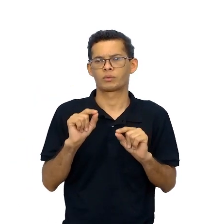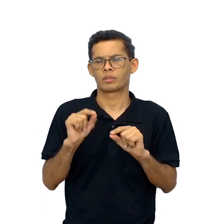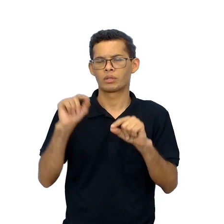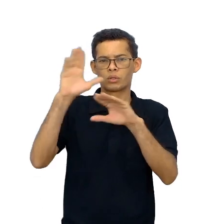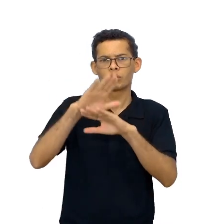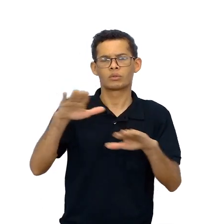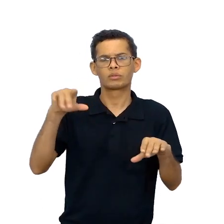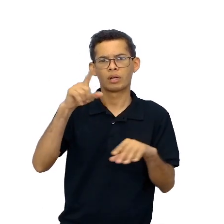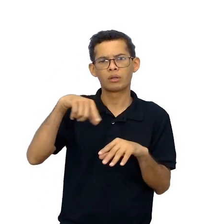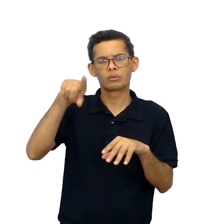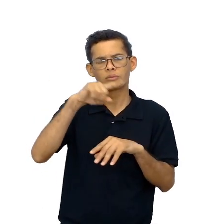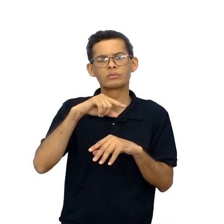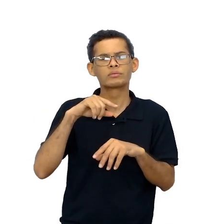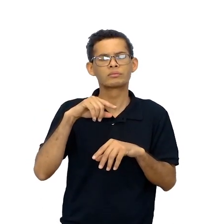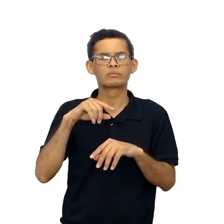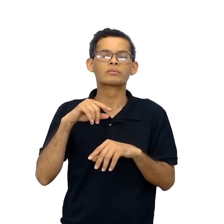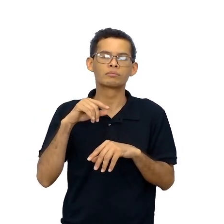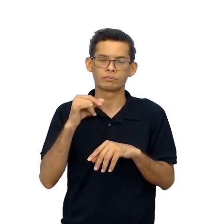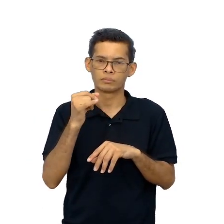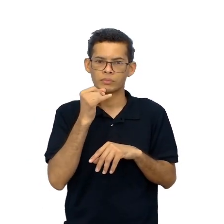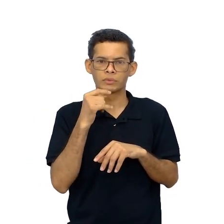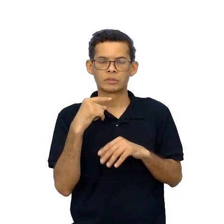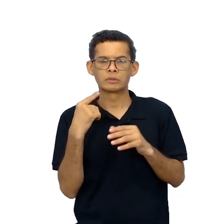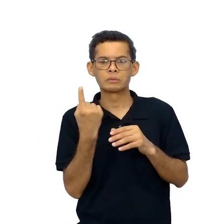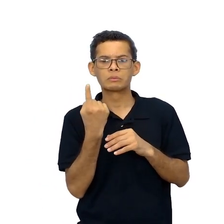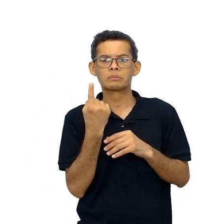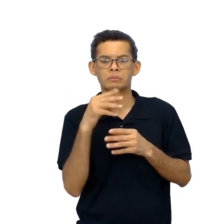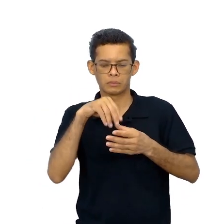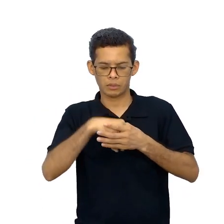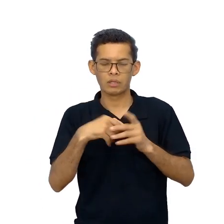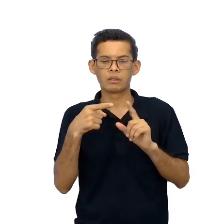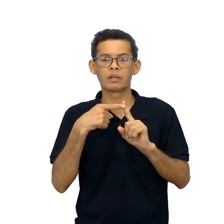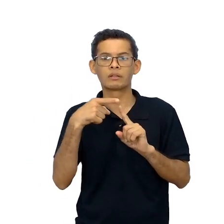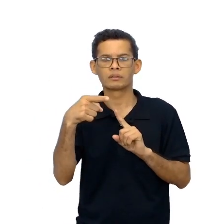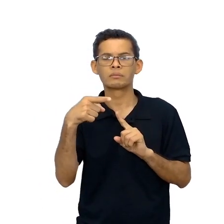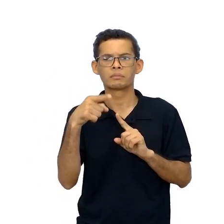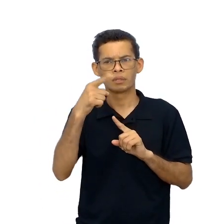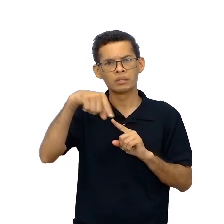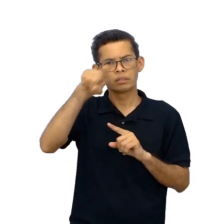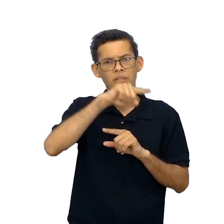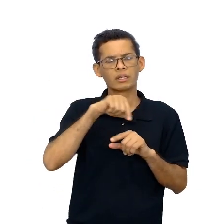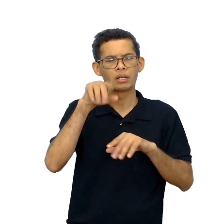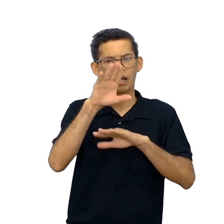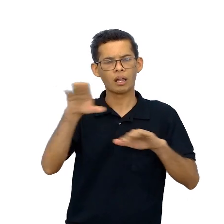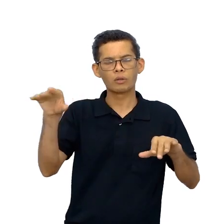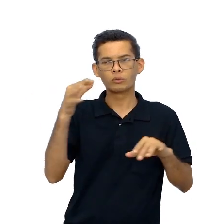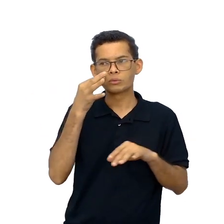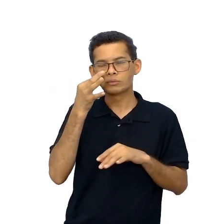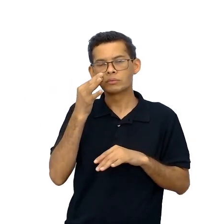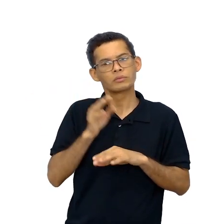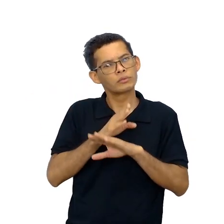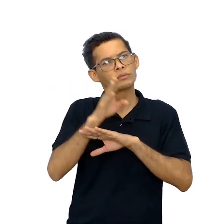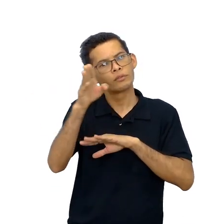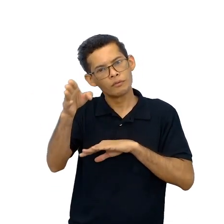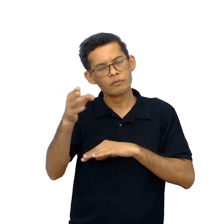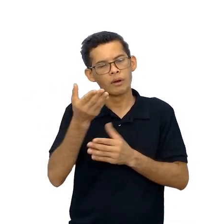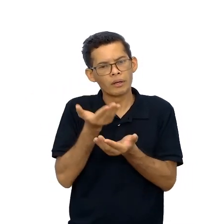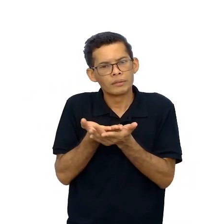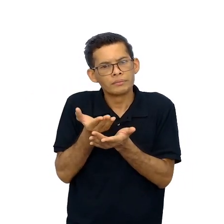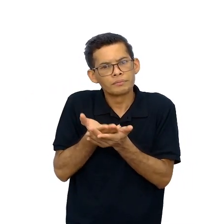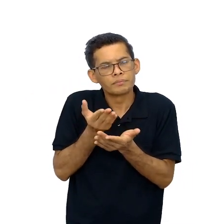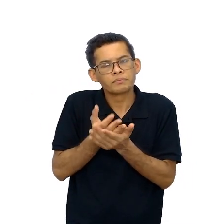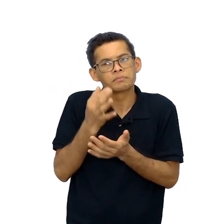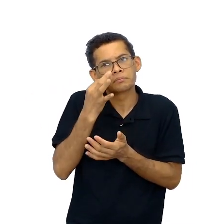estudantes, depois desses contratos que a gente pode fazer nessa semana, né? Que eles assistam às aulas presencialmente, né? Todas as